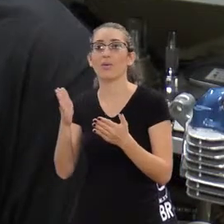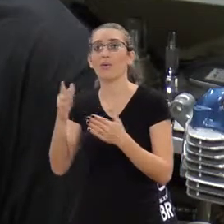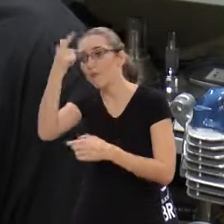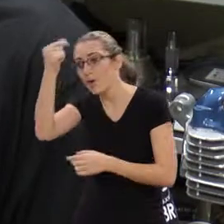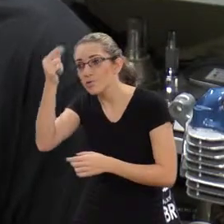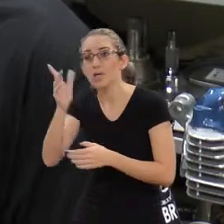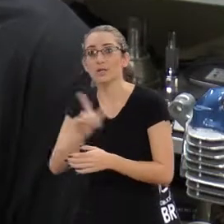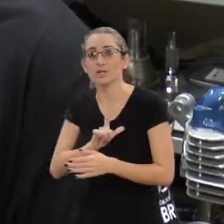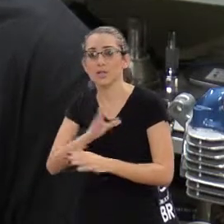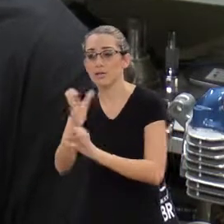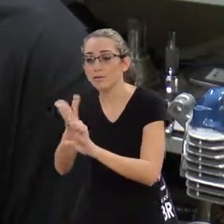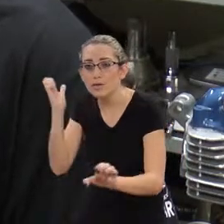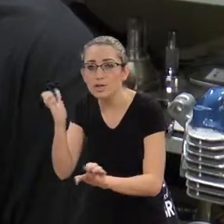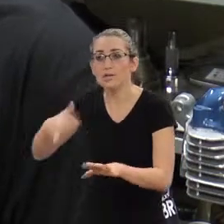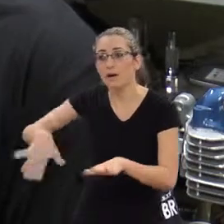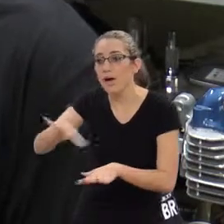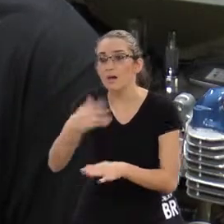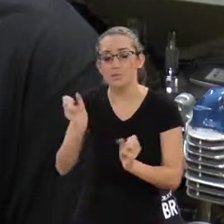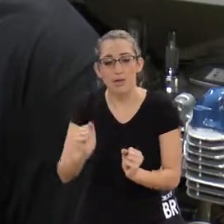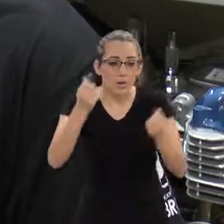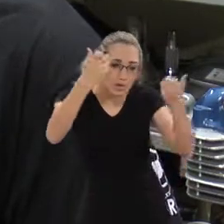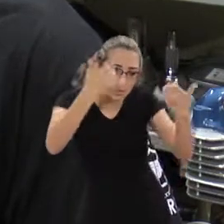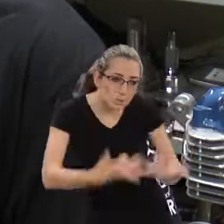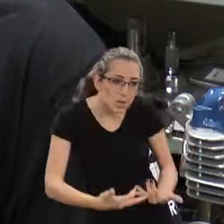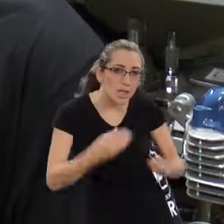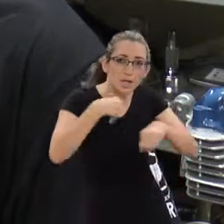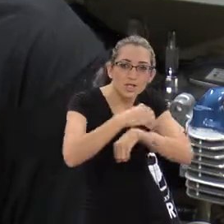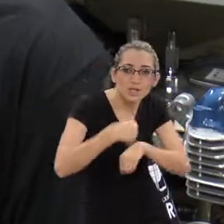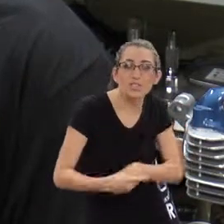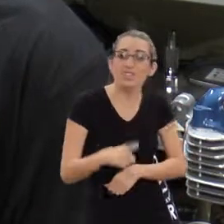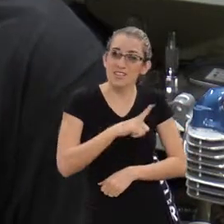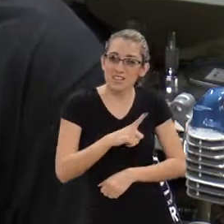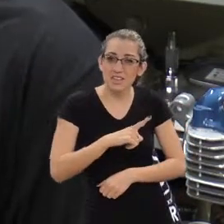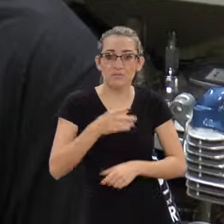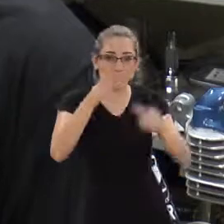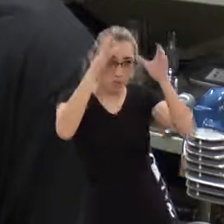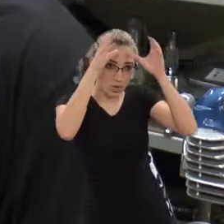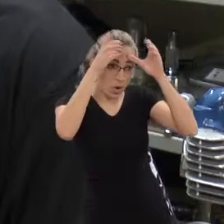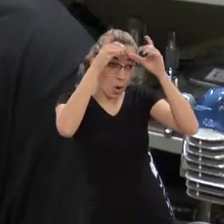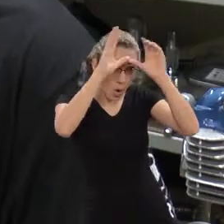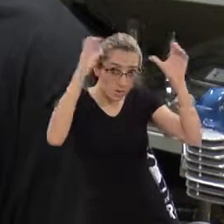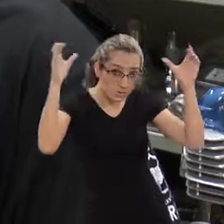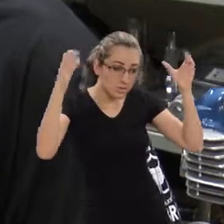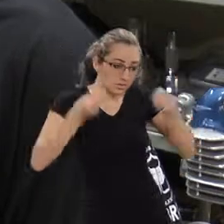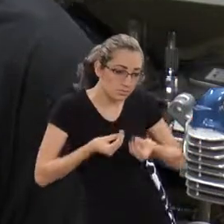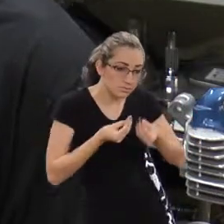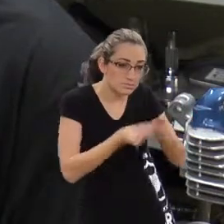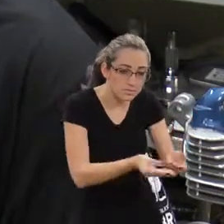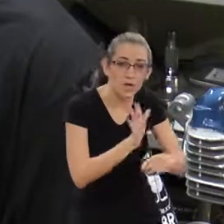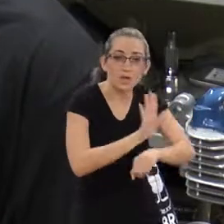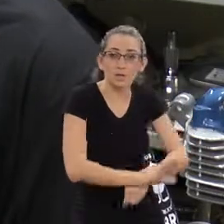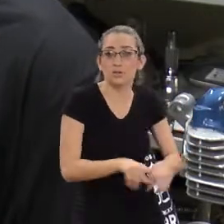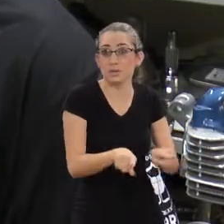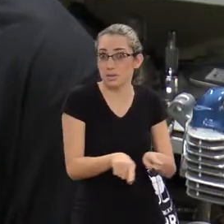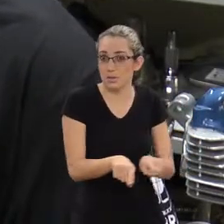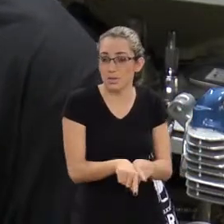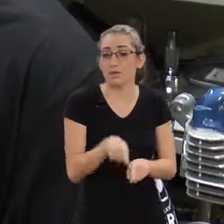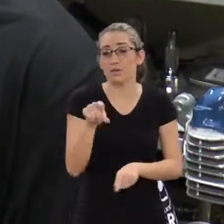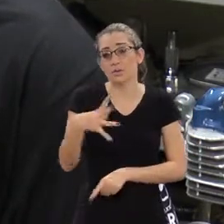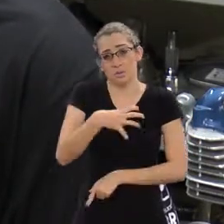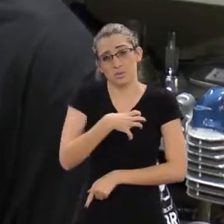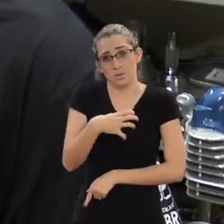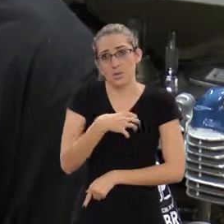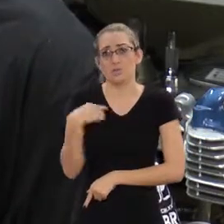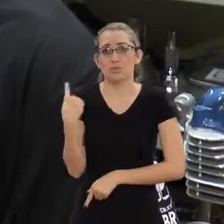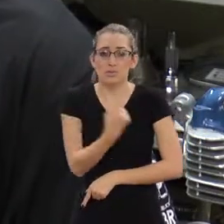estão cursando engenharia, no caso, e eu quem, por exemplo, transmite os conhecimentos para eles. Isso também é uma maneira que a